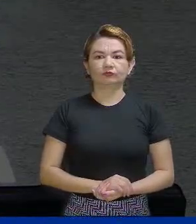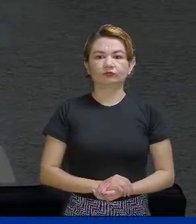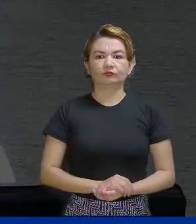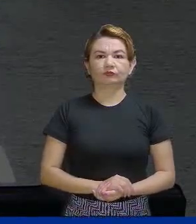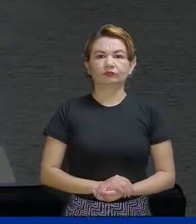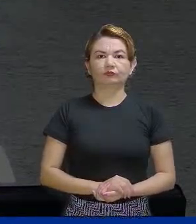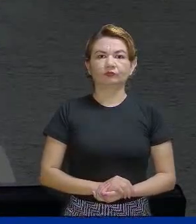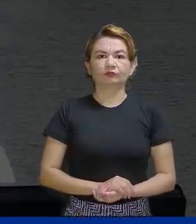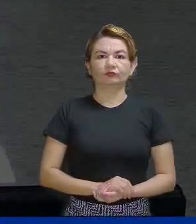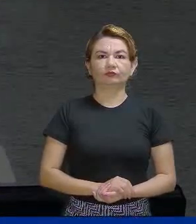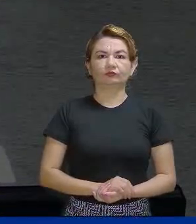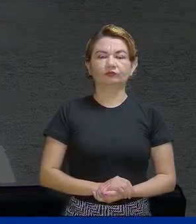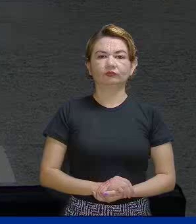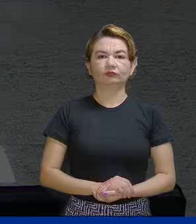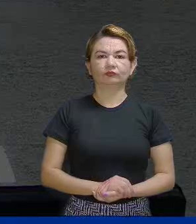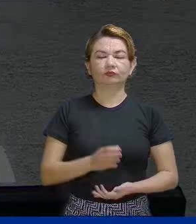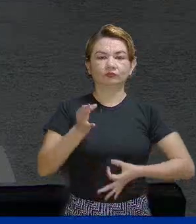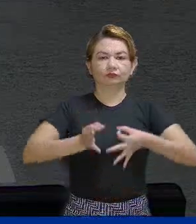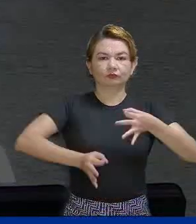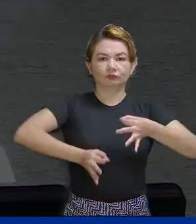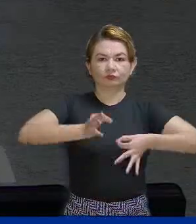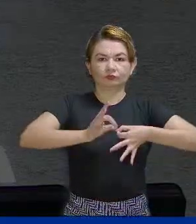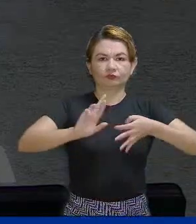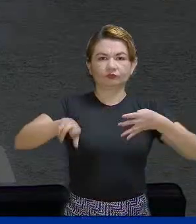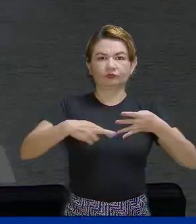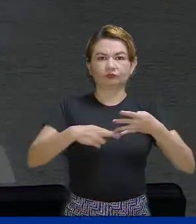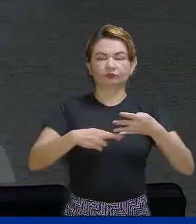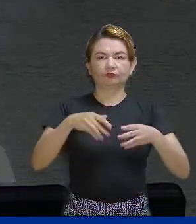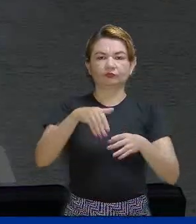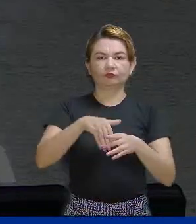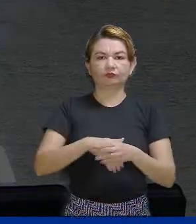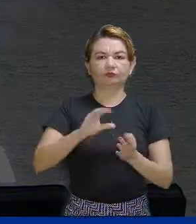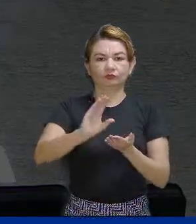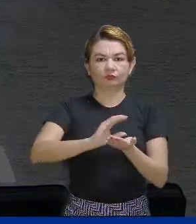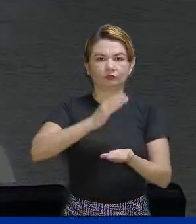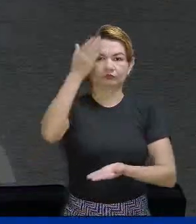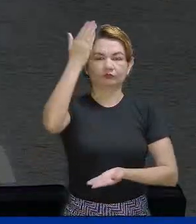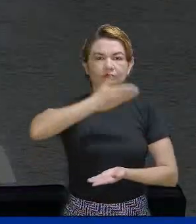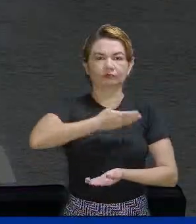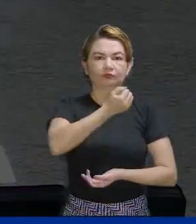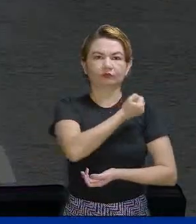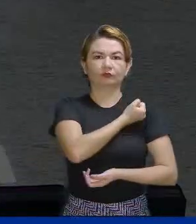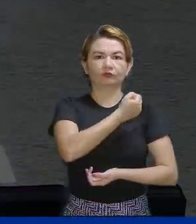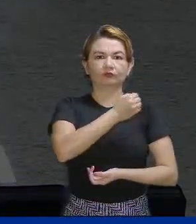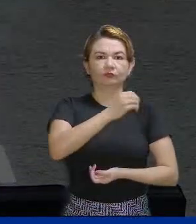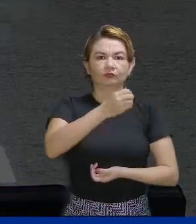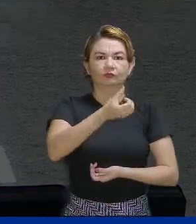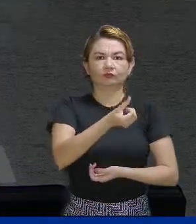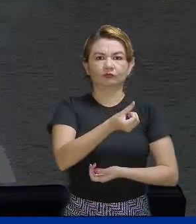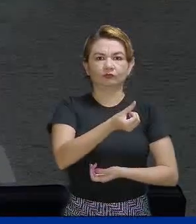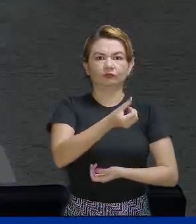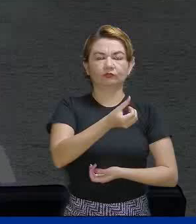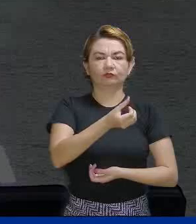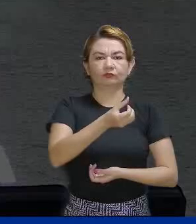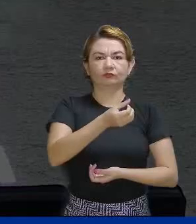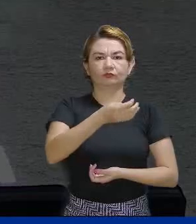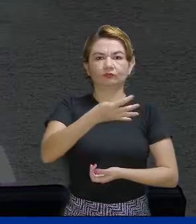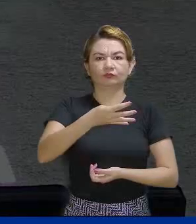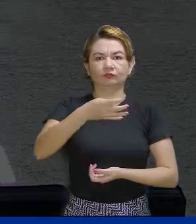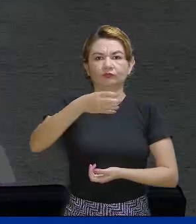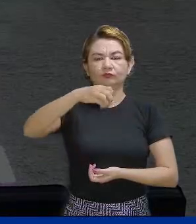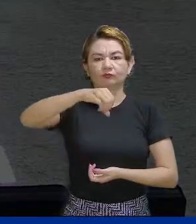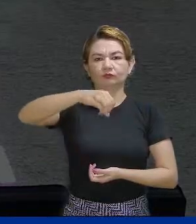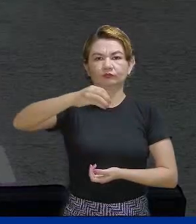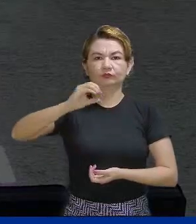De imediato a julgamento, o recurso eleitoral na prestação de contas no 5 de 3 de 2025. 23ª